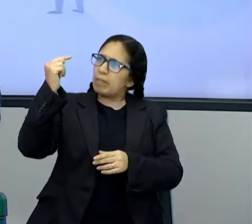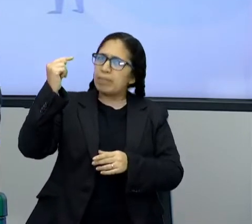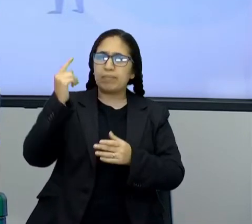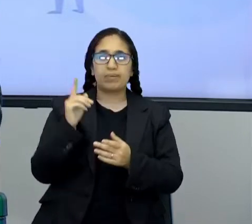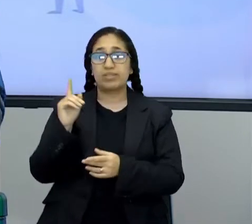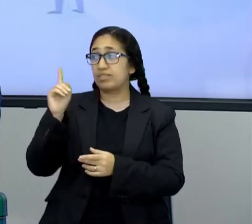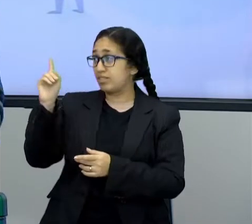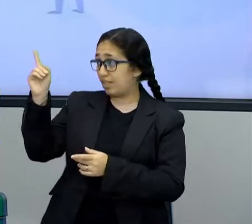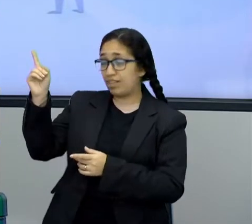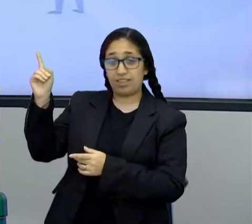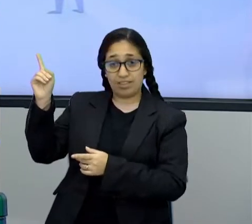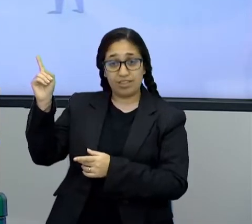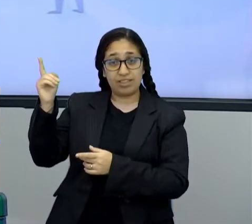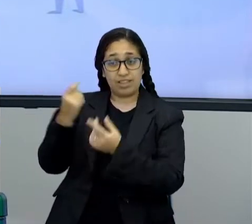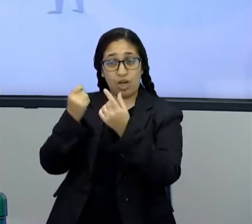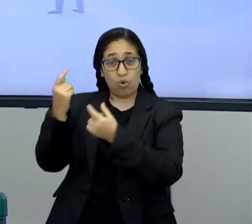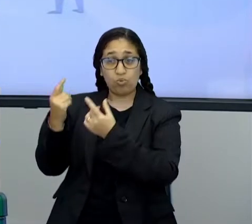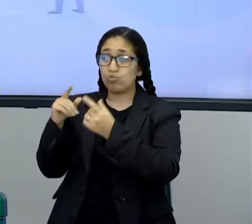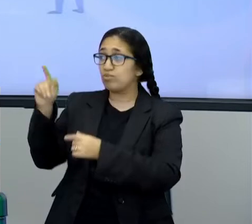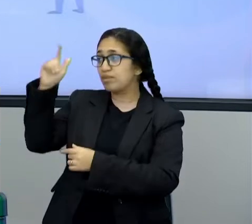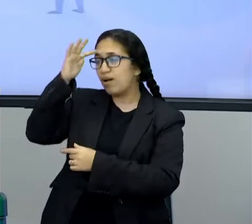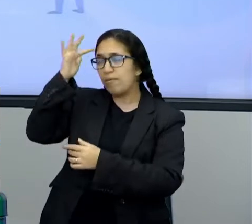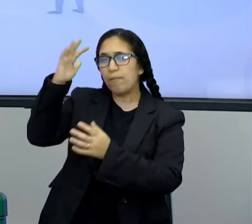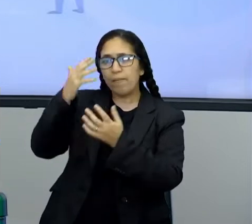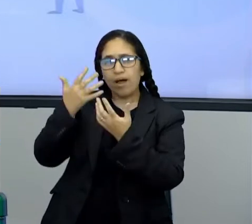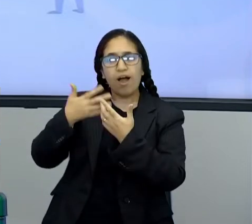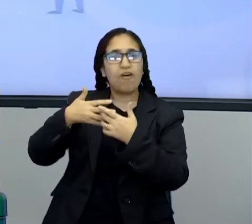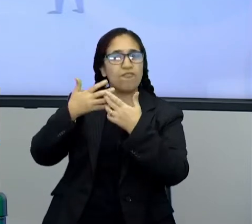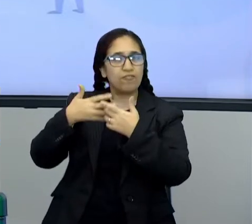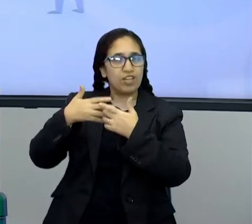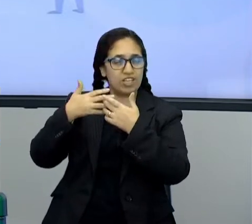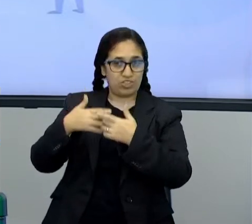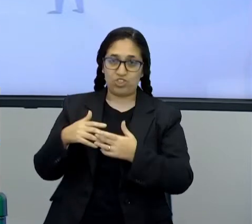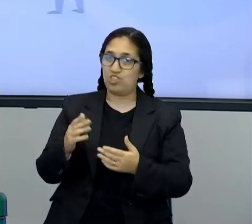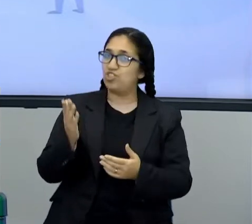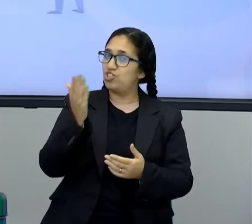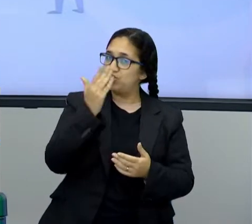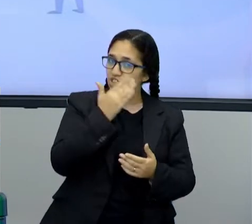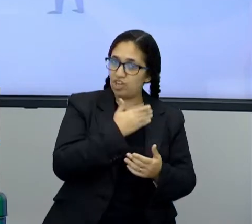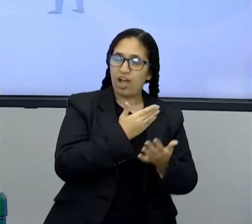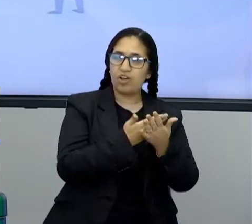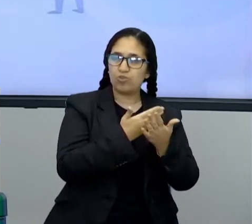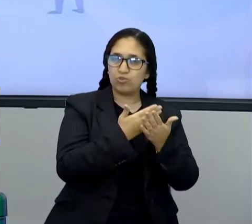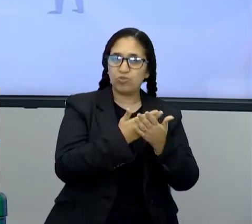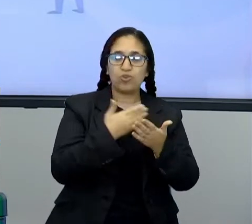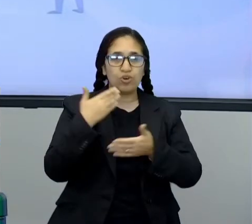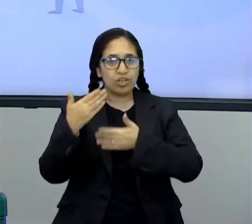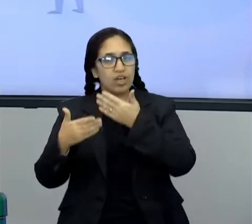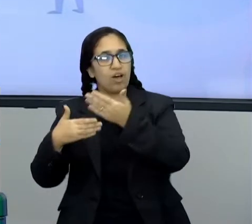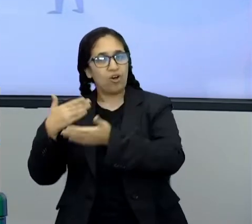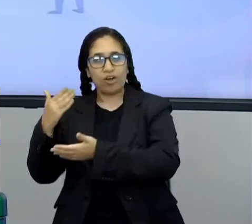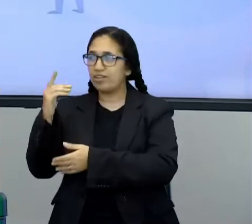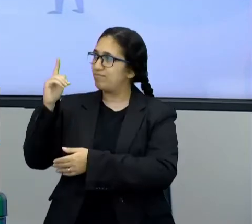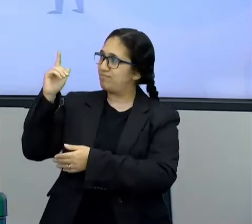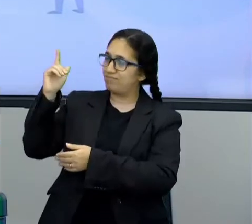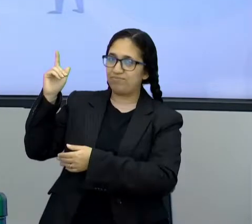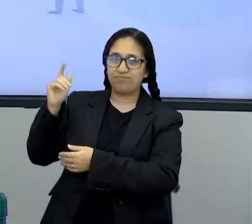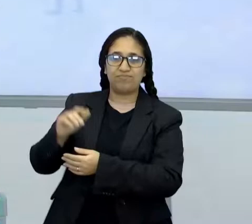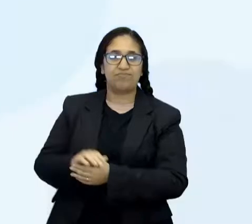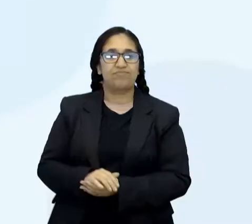vocês, algumas questões que é para vocês refletirem a partir do que nós já vimos, tá? E do que vamos comentando aqui. Bora lá?